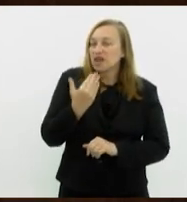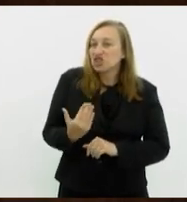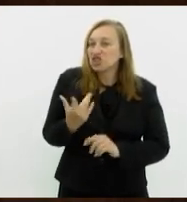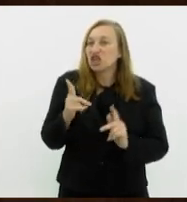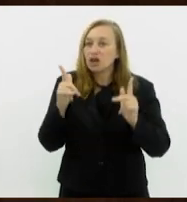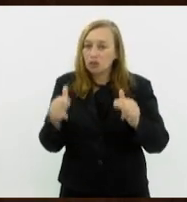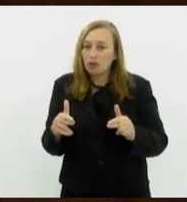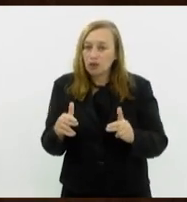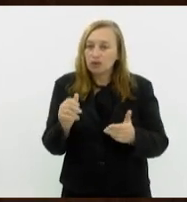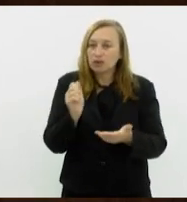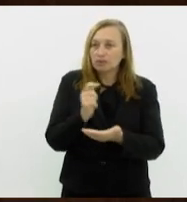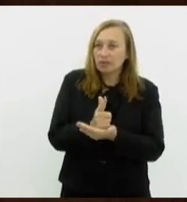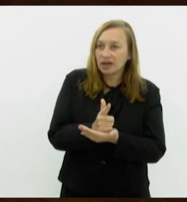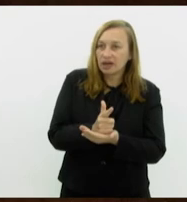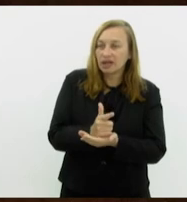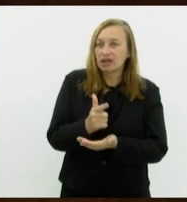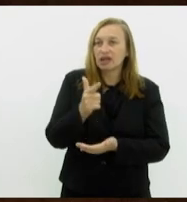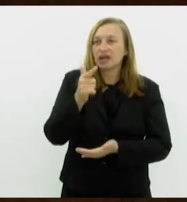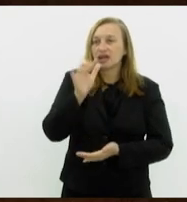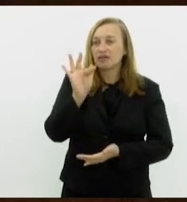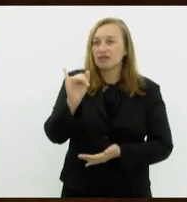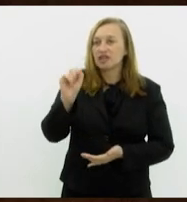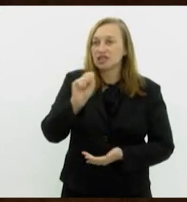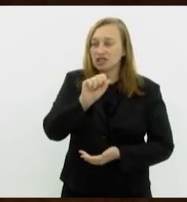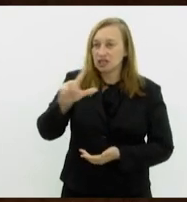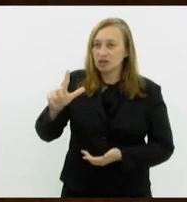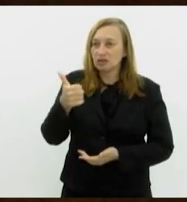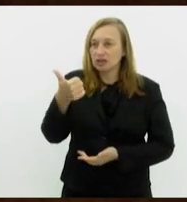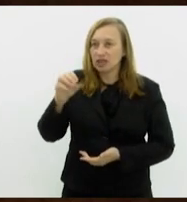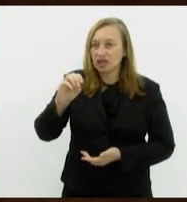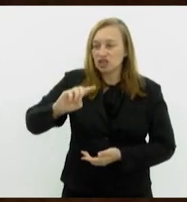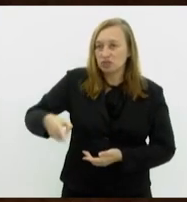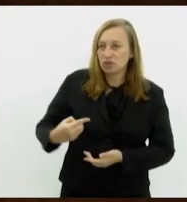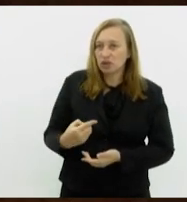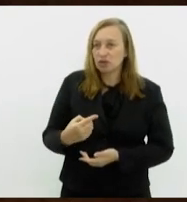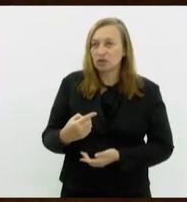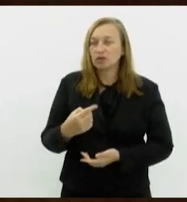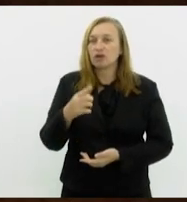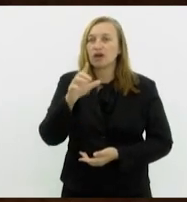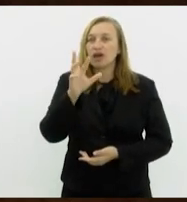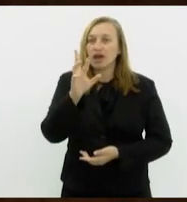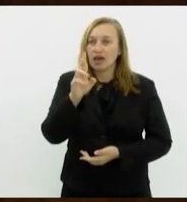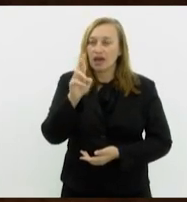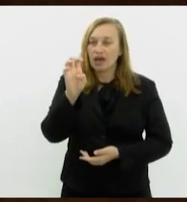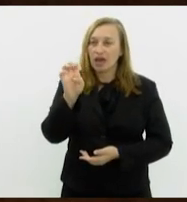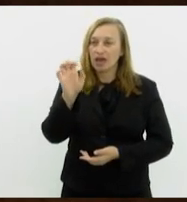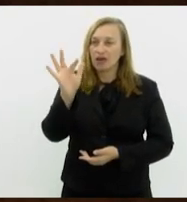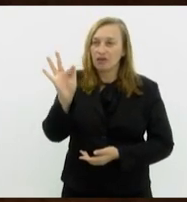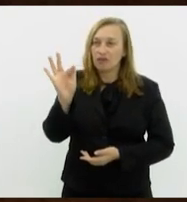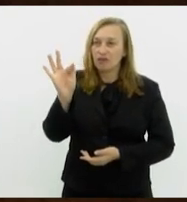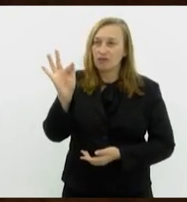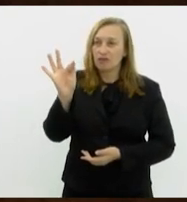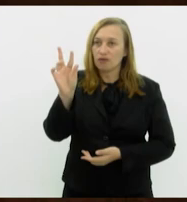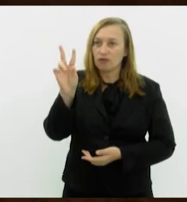Aonde pagaria pelo fuzil 10 mil, a espingarda 5 mil, pistola 4 mil, revólver 3 mil, granada 2 mil,